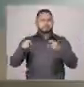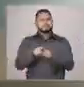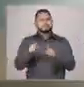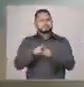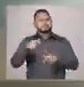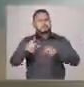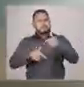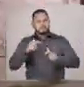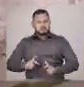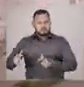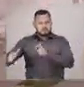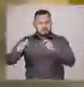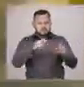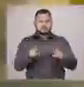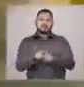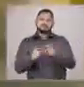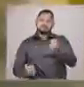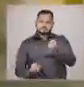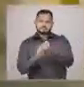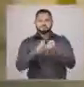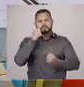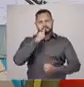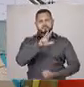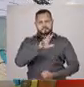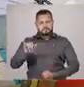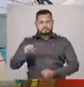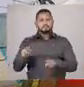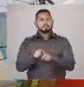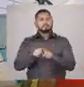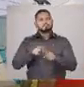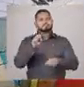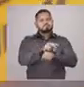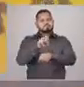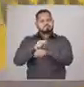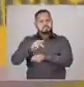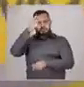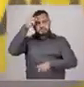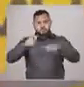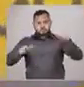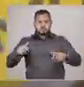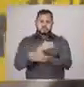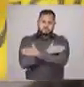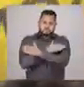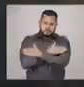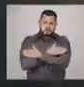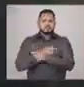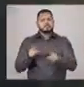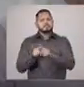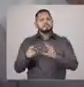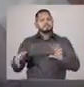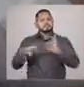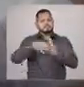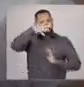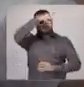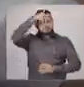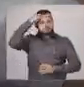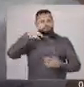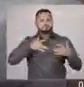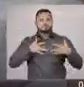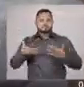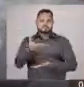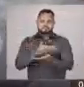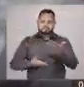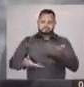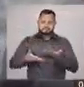economia local, trabalhar nos bairros, dar força à mulher, dar oportunidade a quem não tem e unir